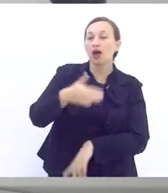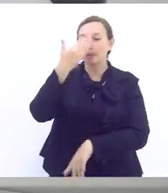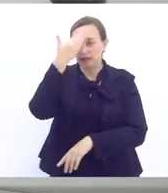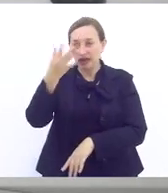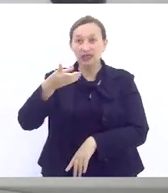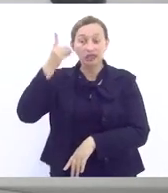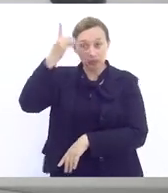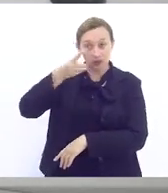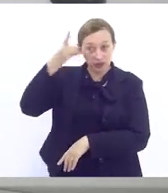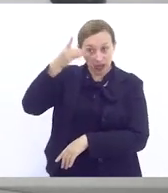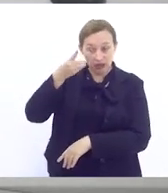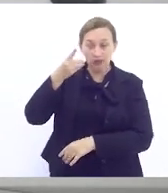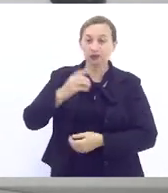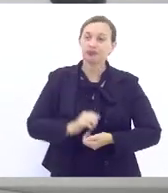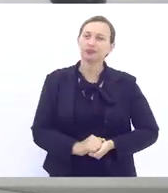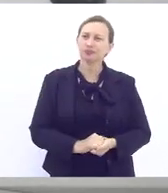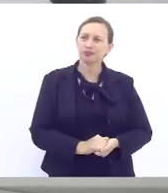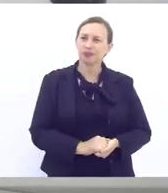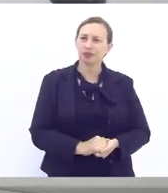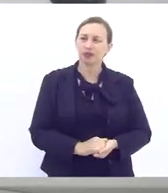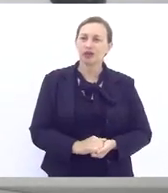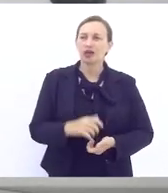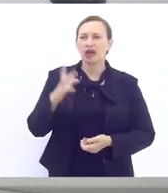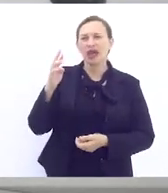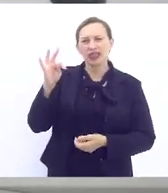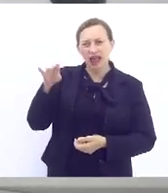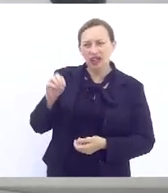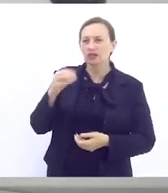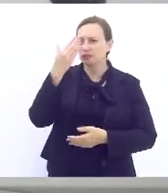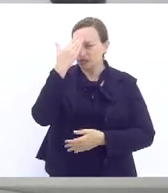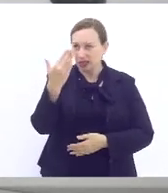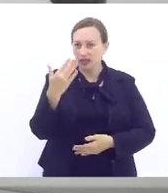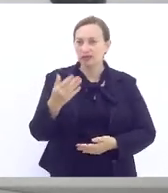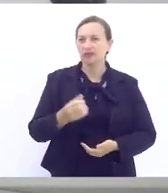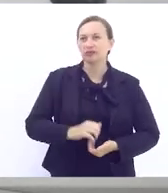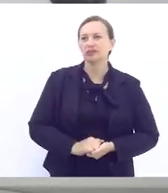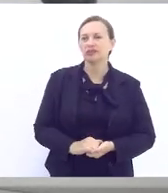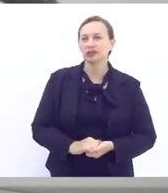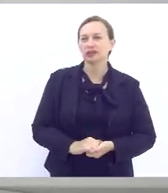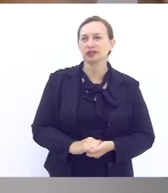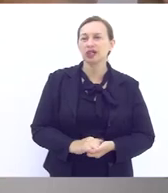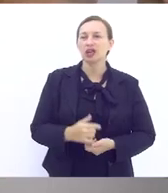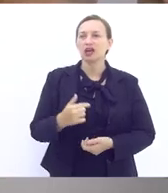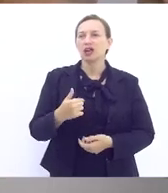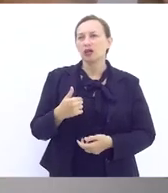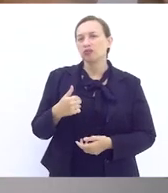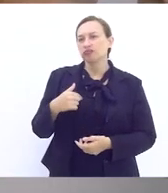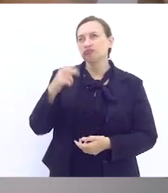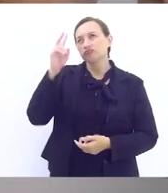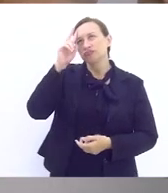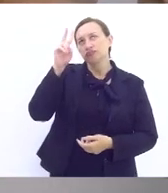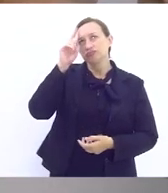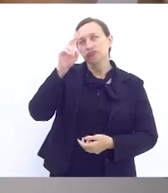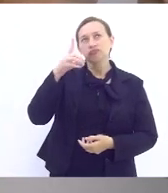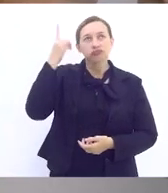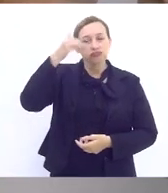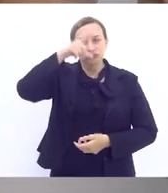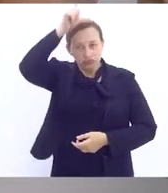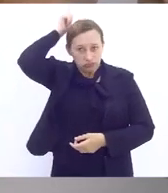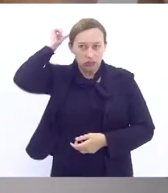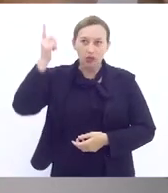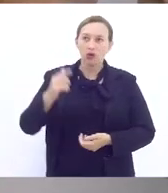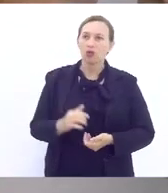o Renato Jordão também obrigado gente eu tava aqui me lembrando dos Paulo que talvez